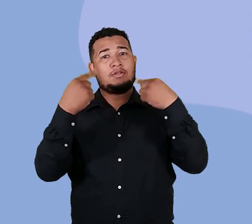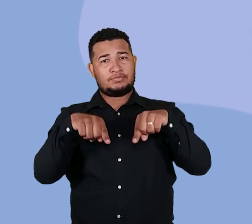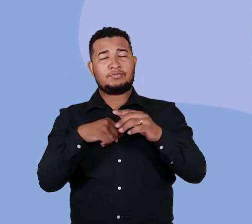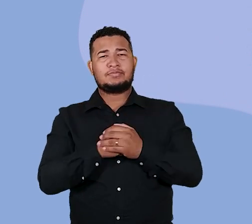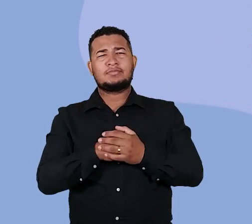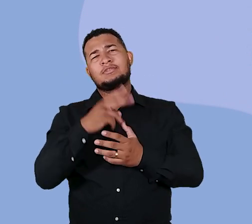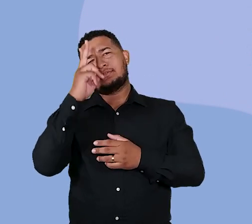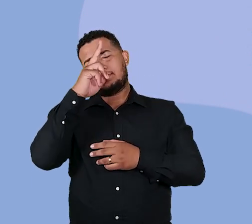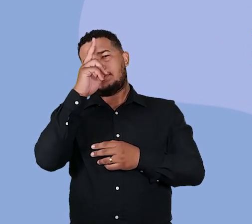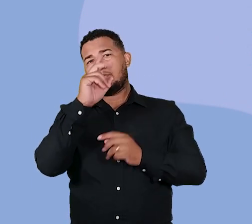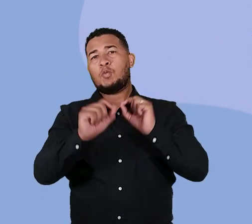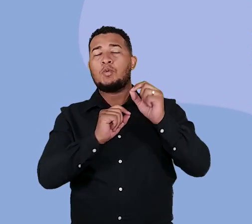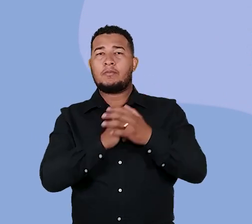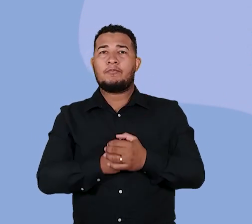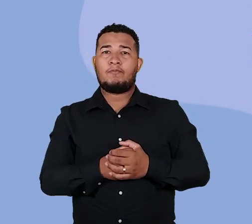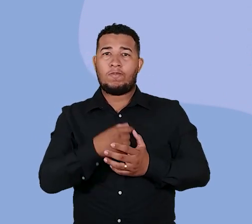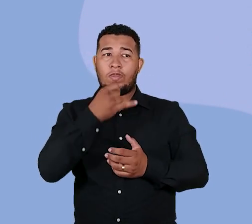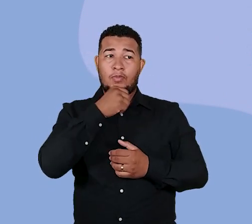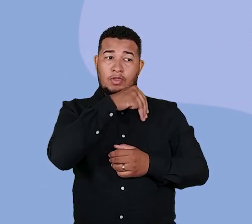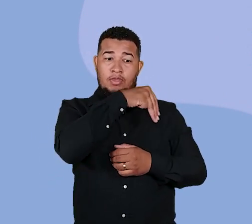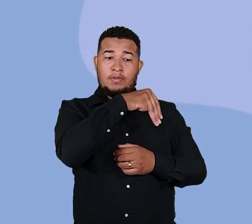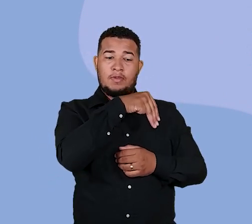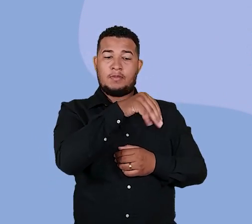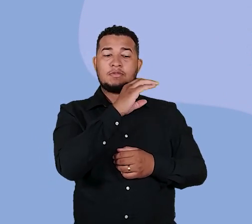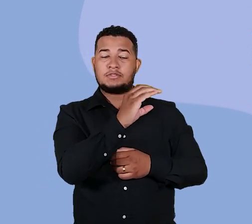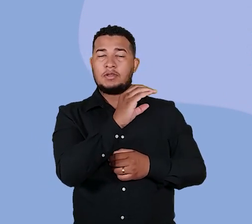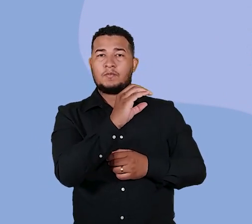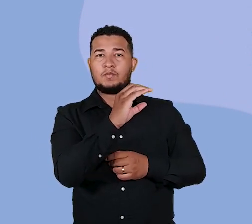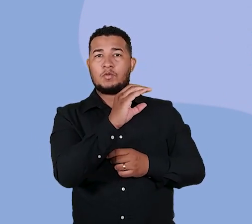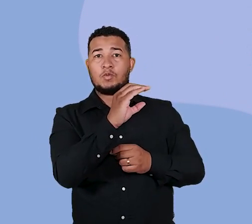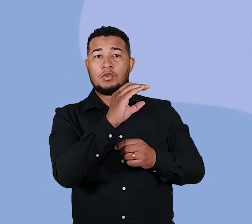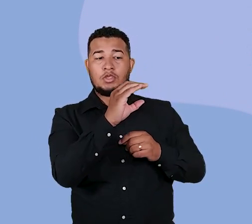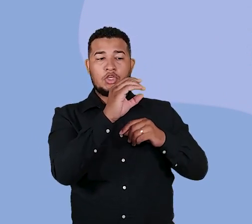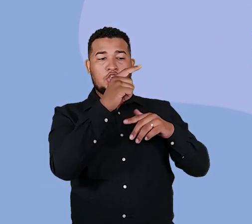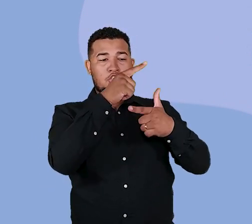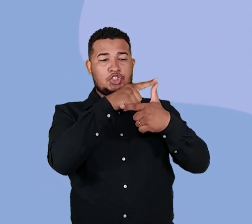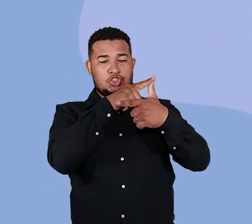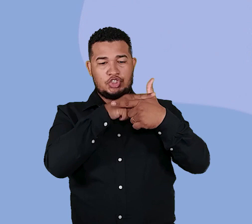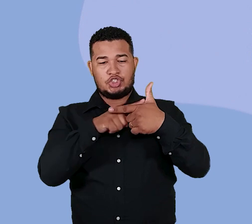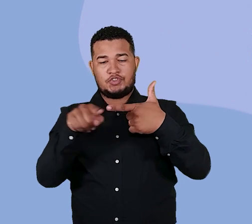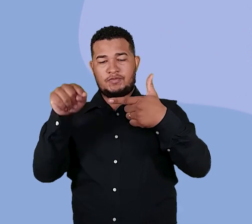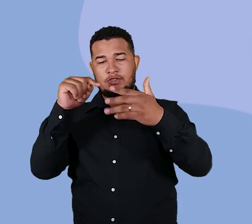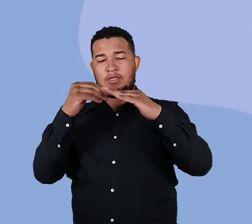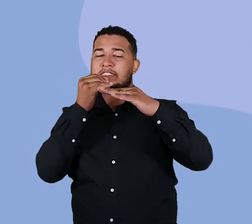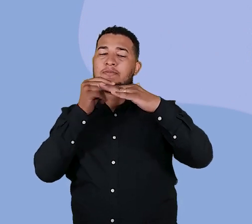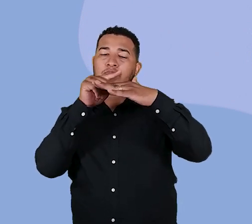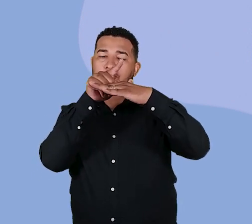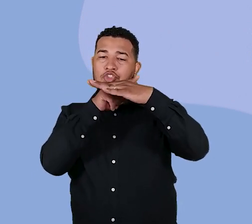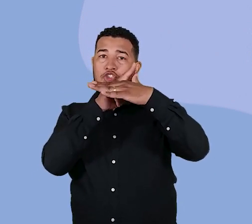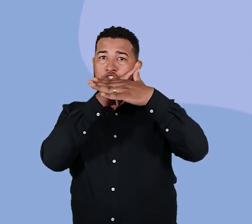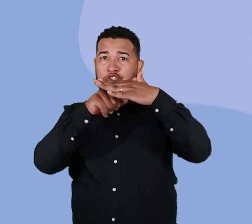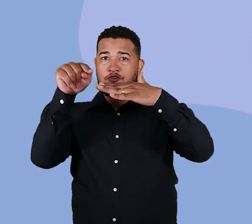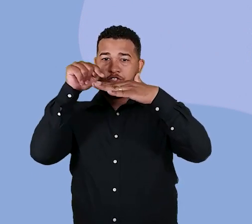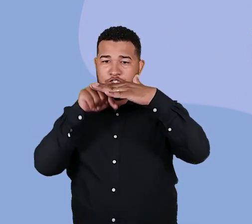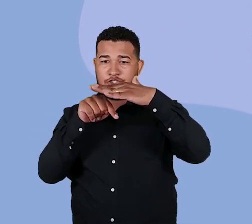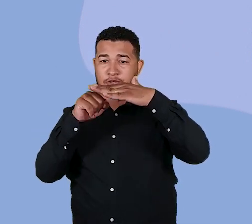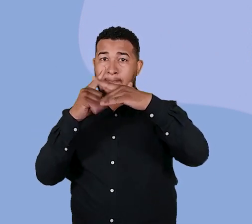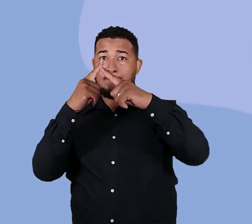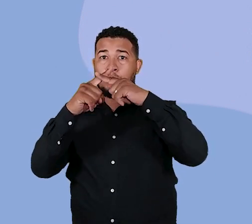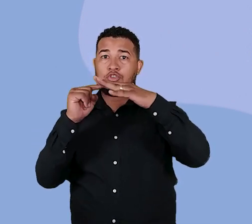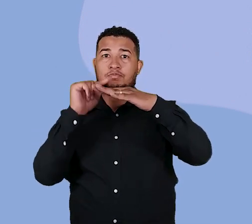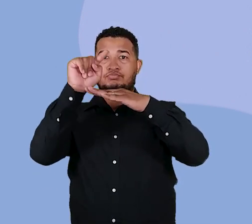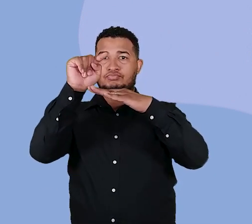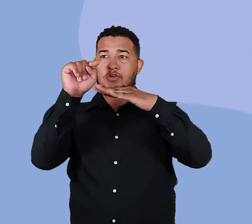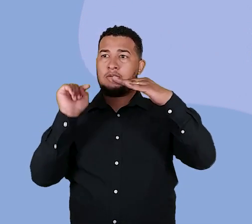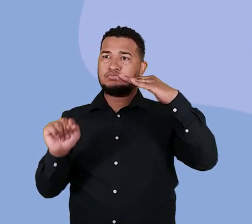numerador. Tá, você lembra disso assim, ó. MMC, divide pelo de baixo e multiplica pelo de cima. Faça isso com o